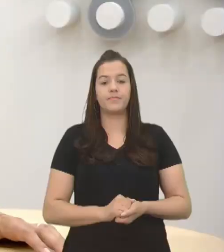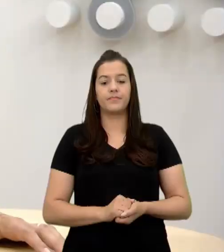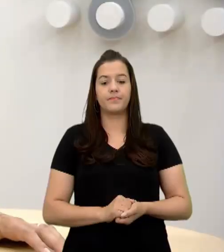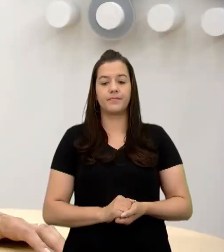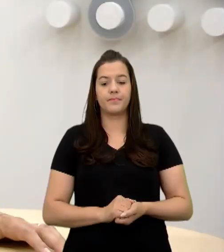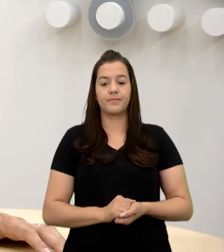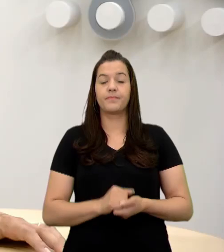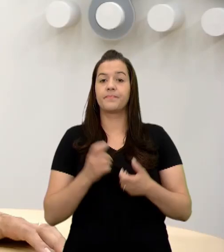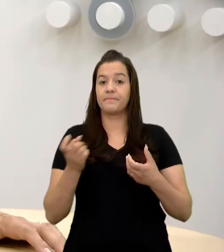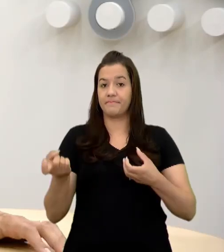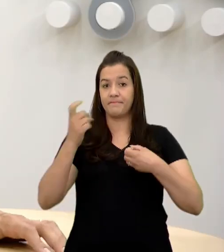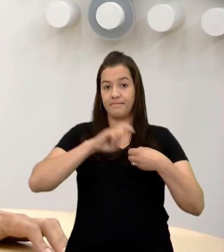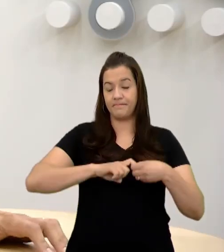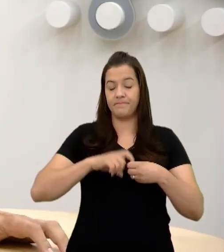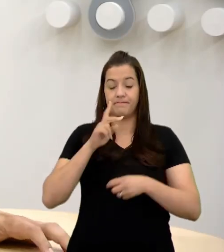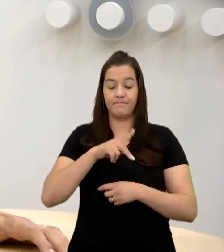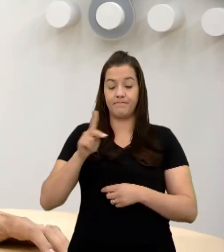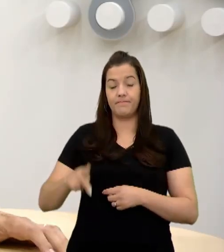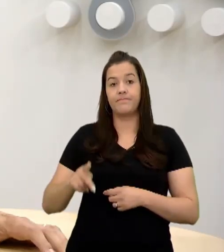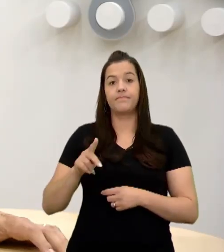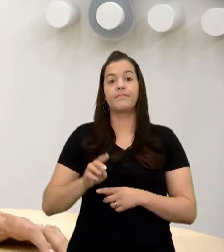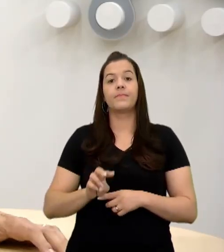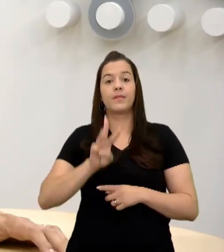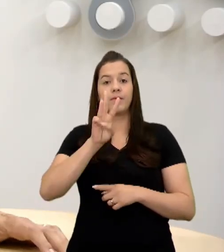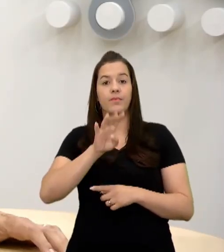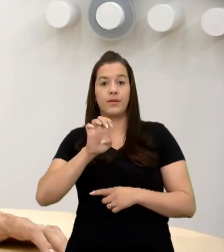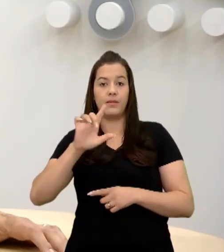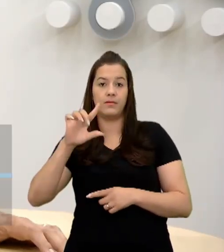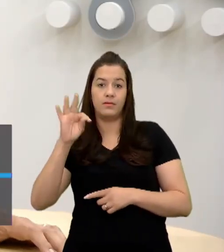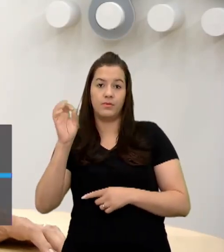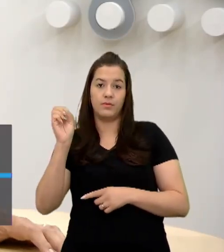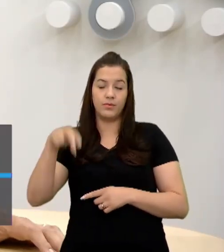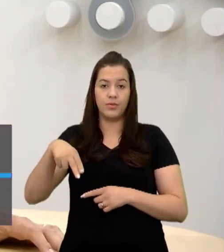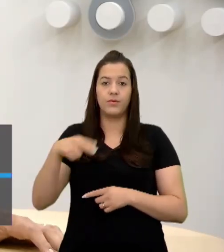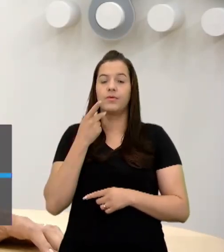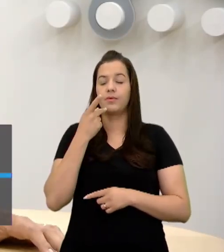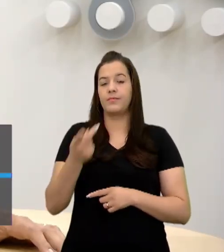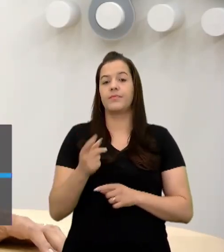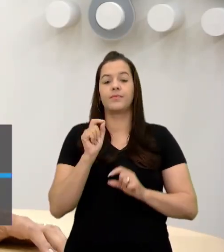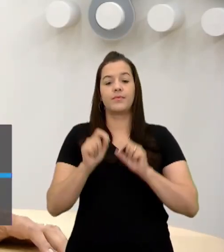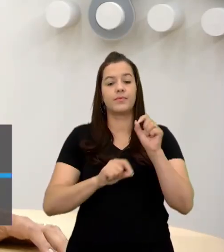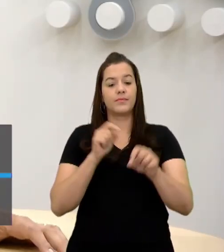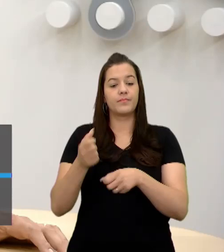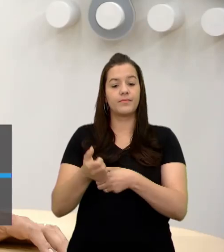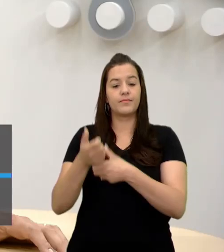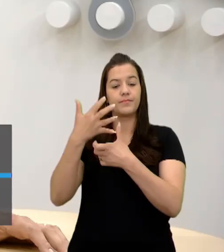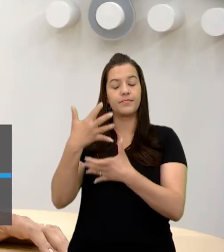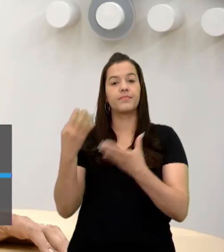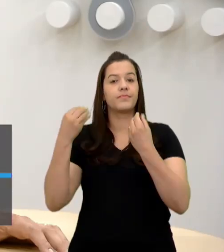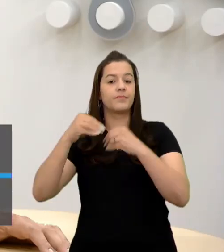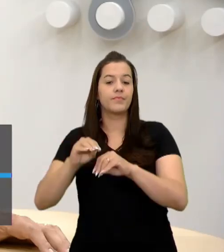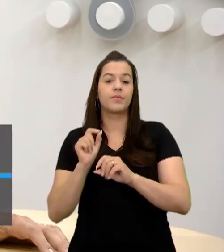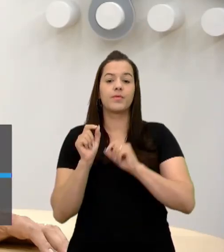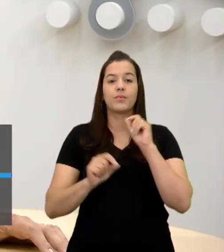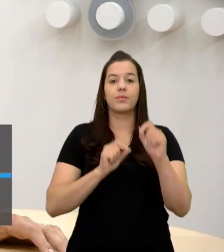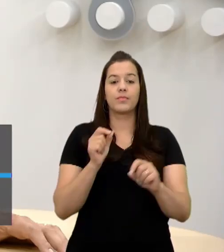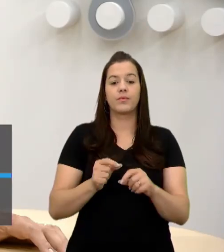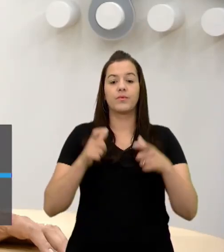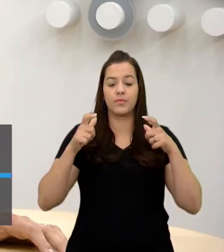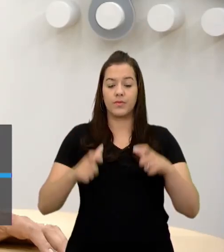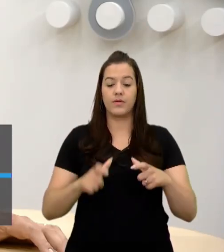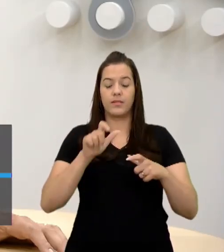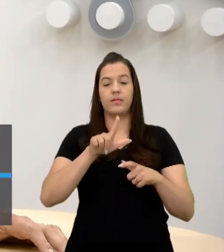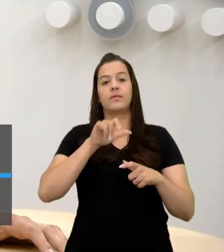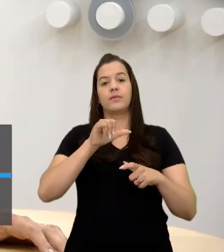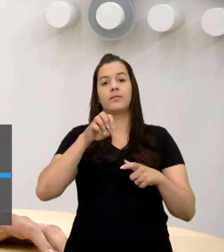Tony, retornando aqui, professor Wellington, tá com o pessoal lá do 6º ano da escola Ruth Ramos Capi, ou Capi, em Limeira,